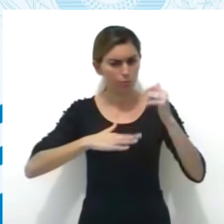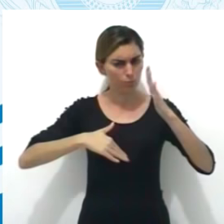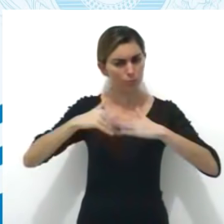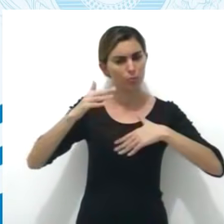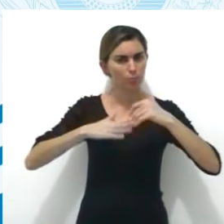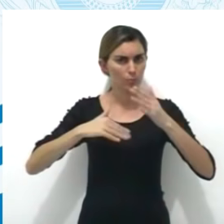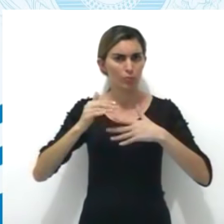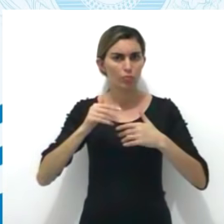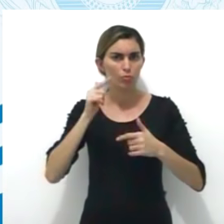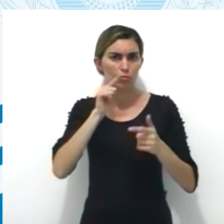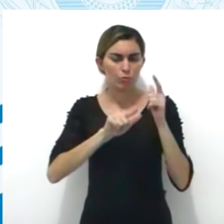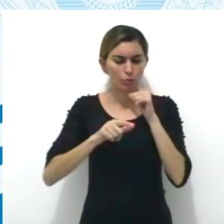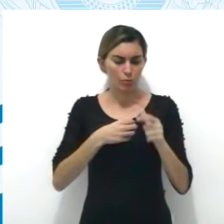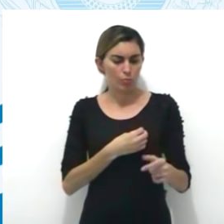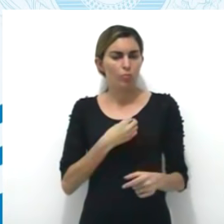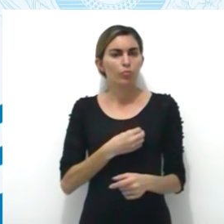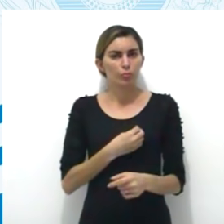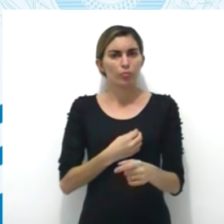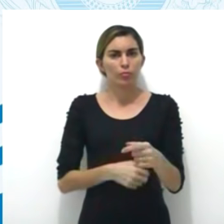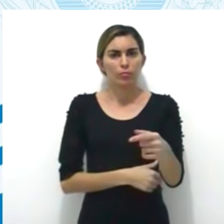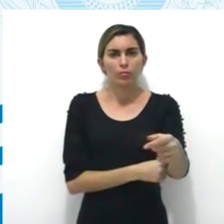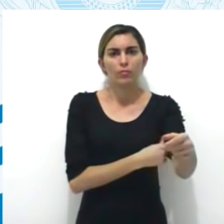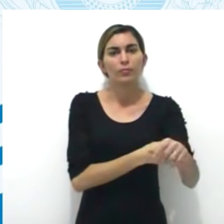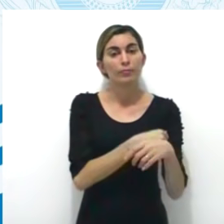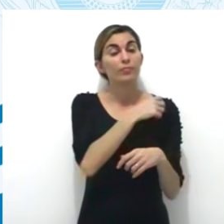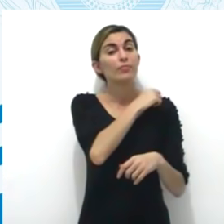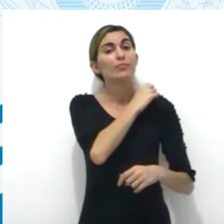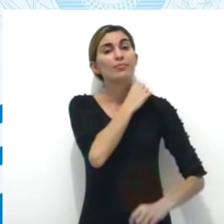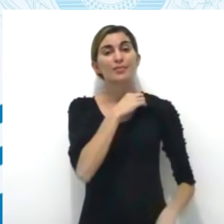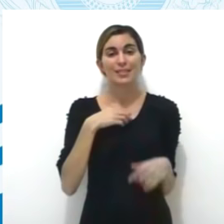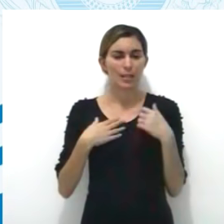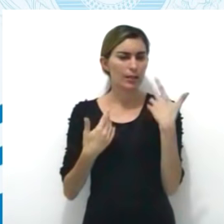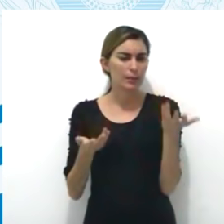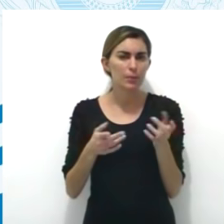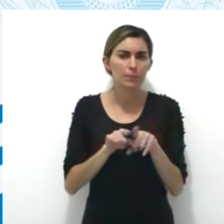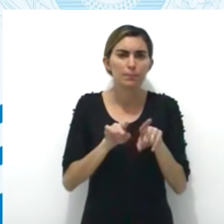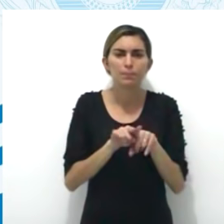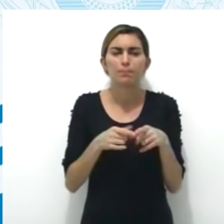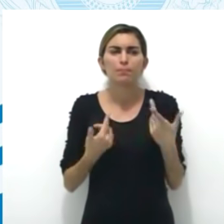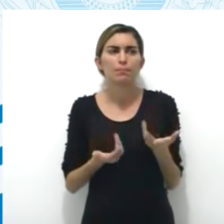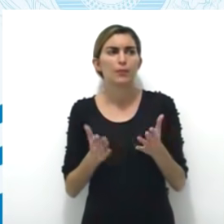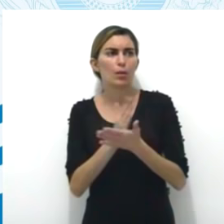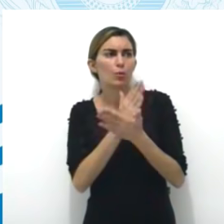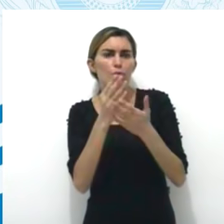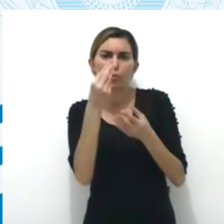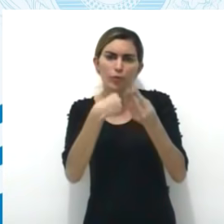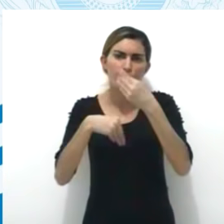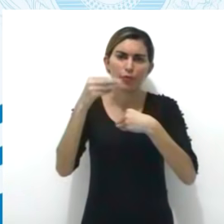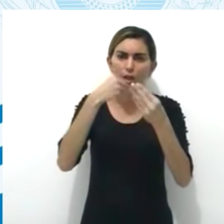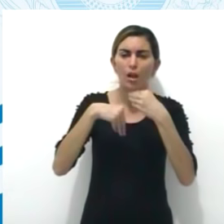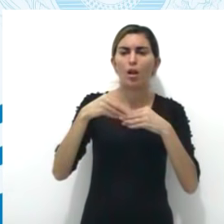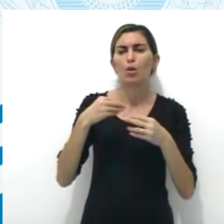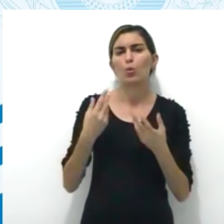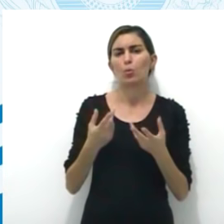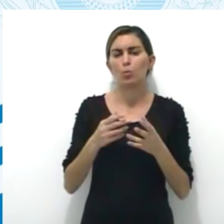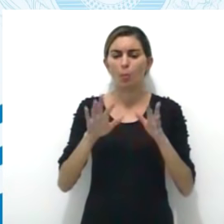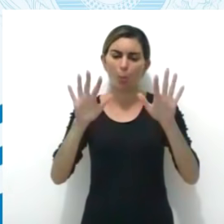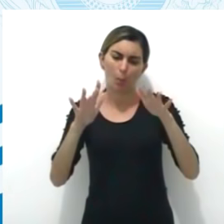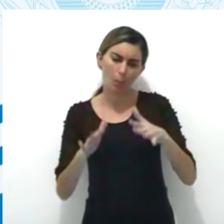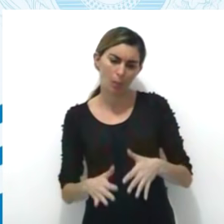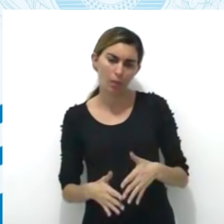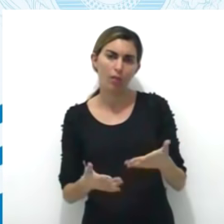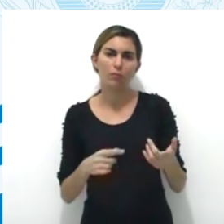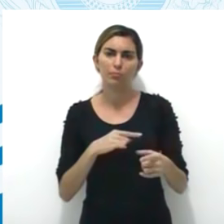e aptos a sobreviverem, não é isso? E os seres mais fracos acabaram